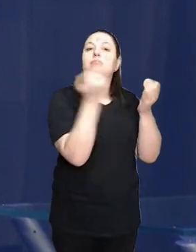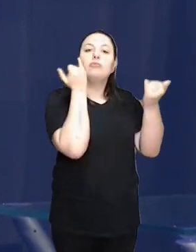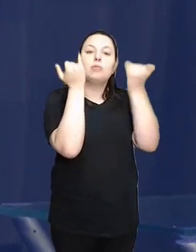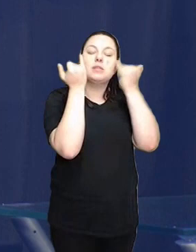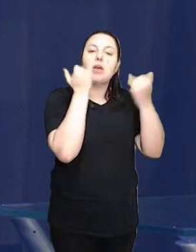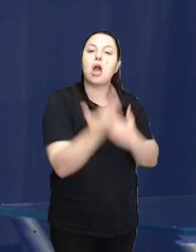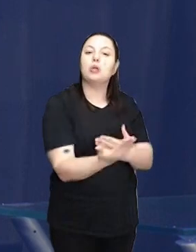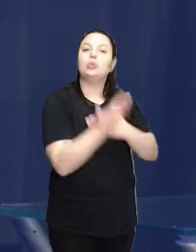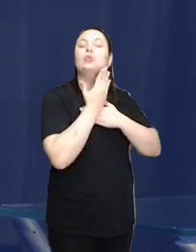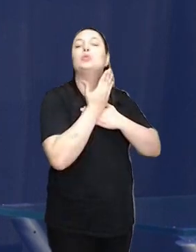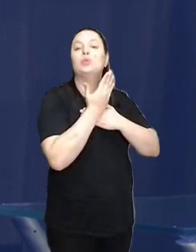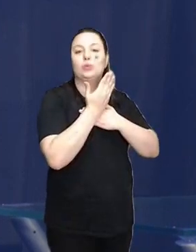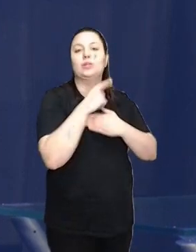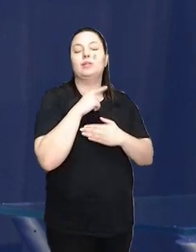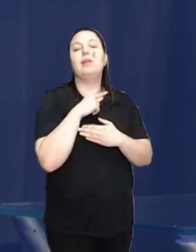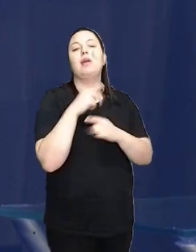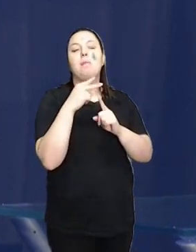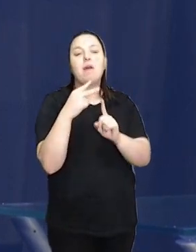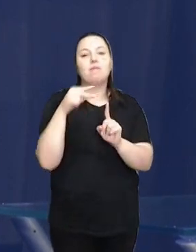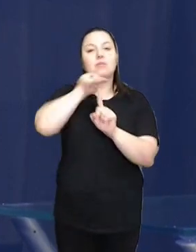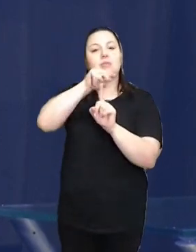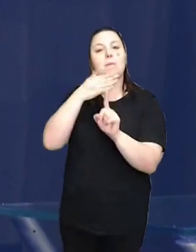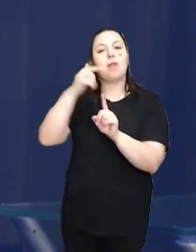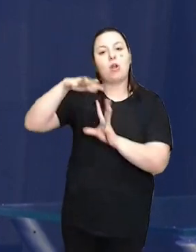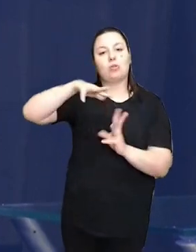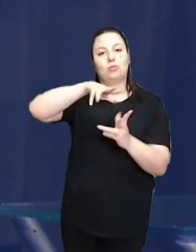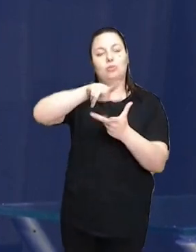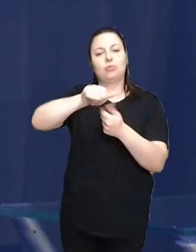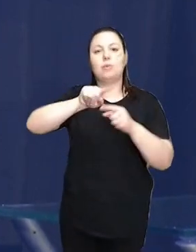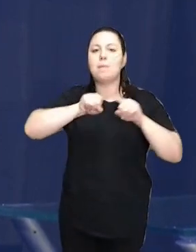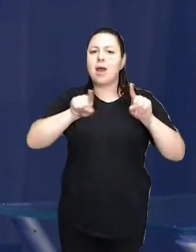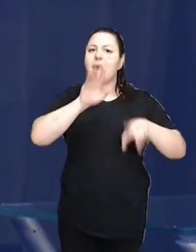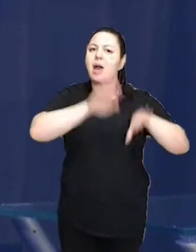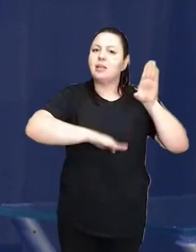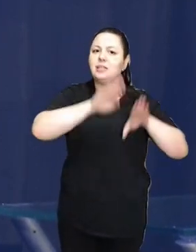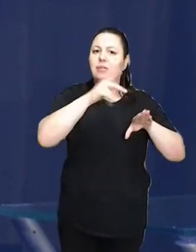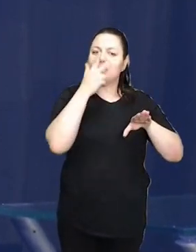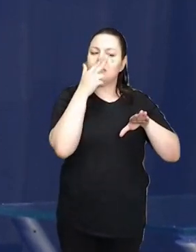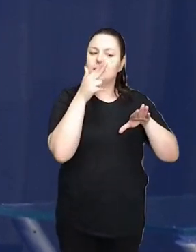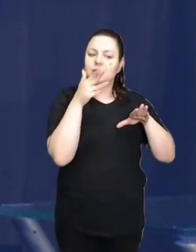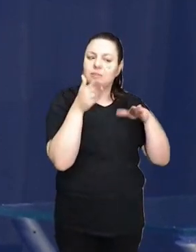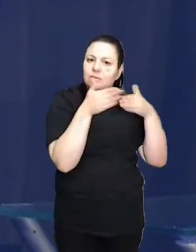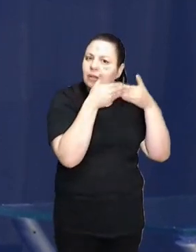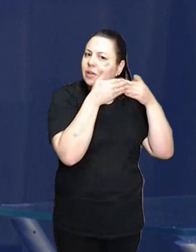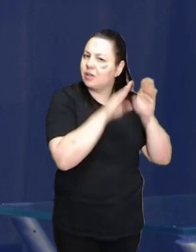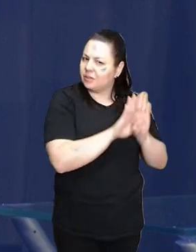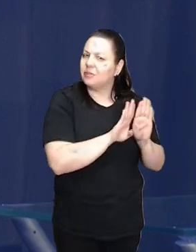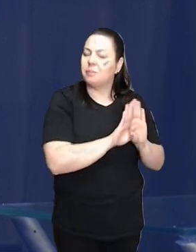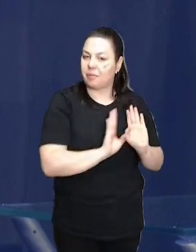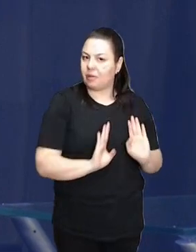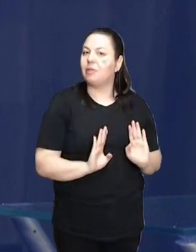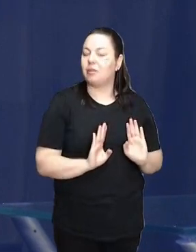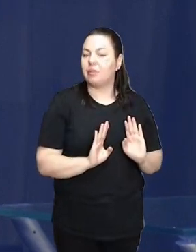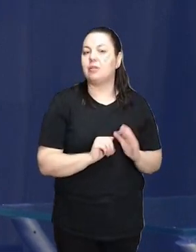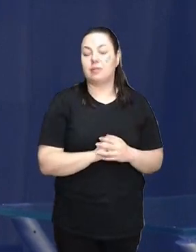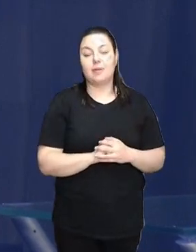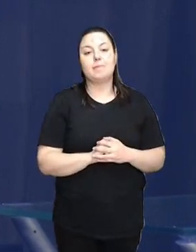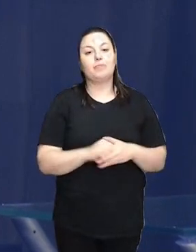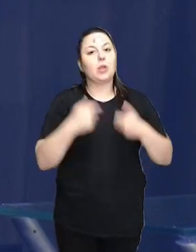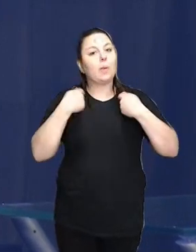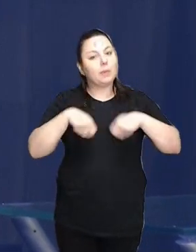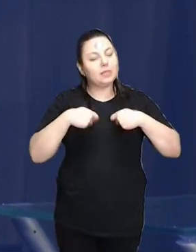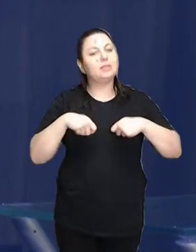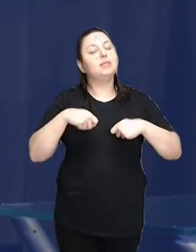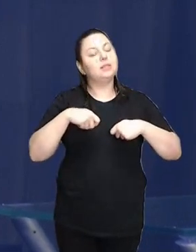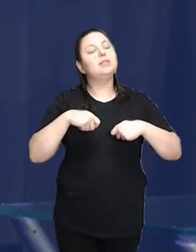se fechando mais. Então, essa internet, que é uma promessa de a gente conhecer mais o outro, da gente ser uma janela para o mundo,